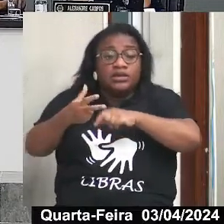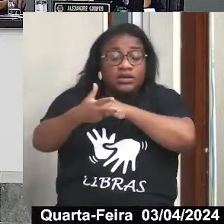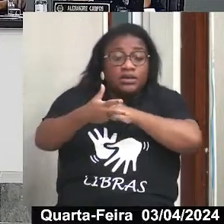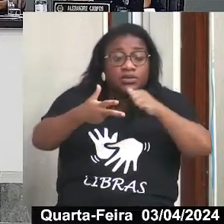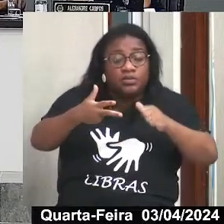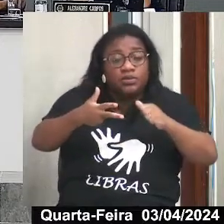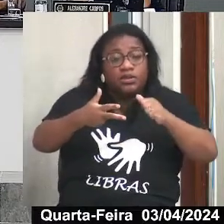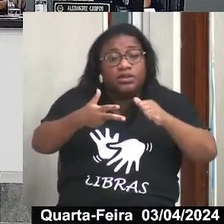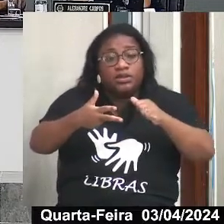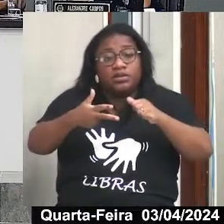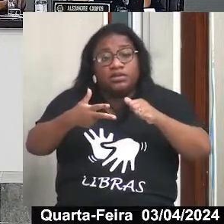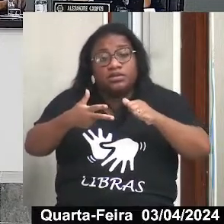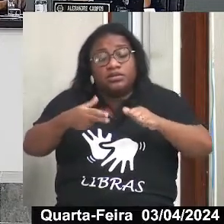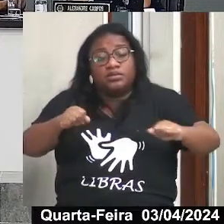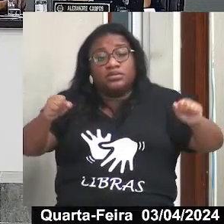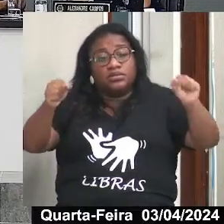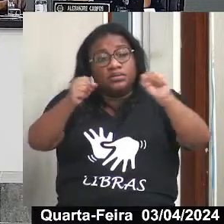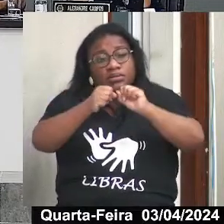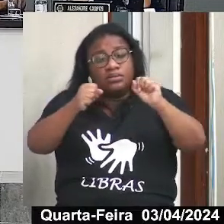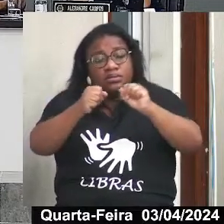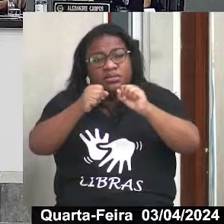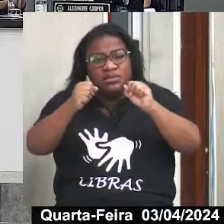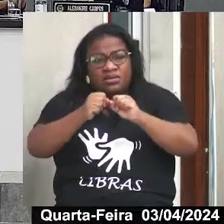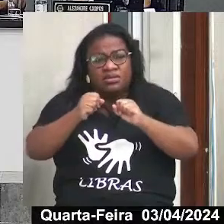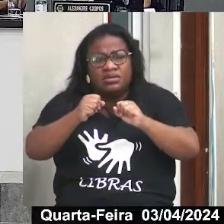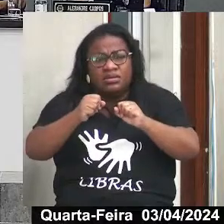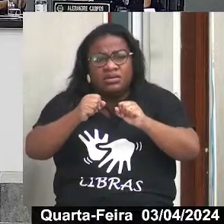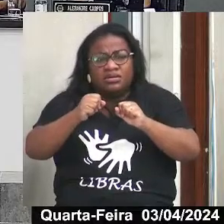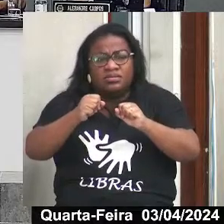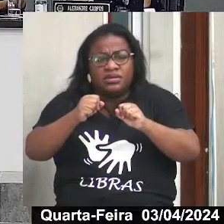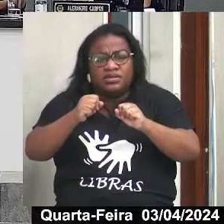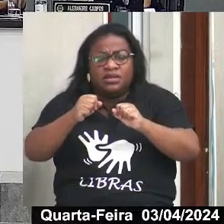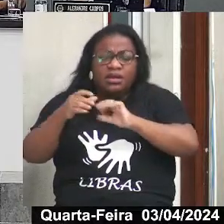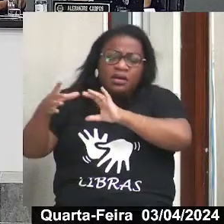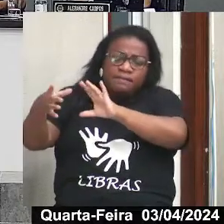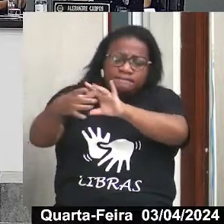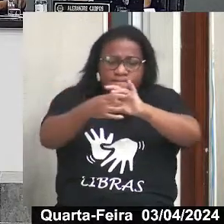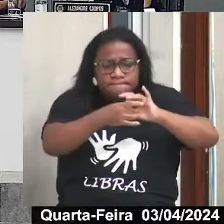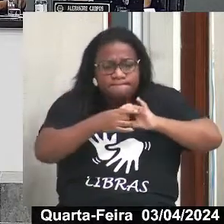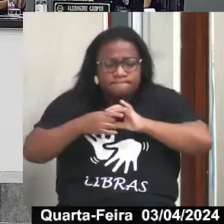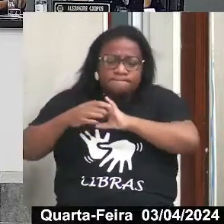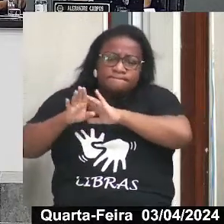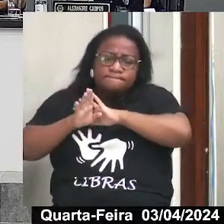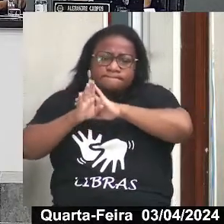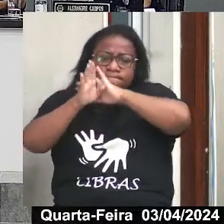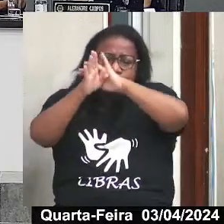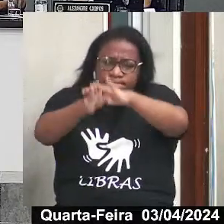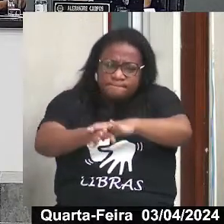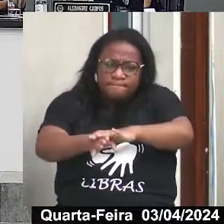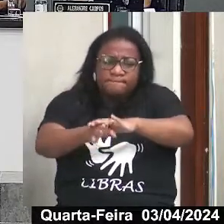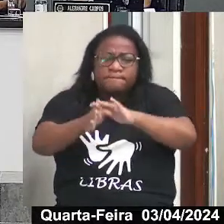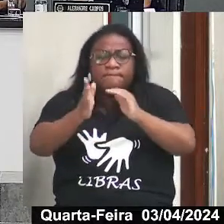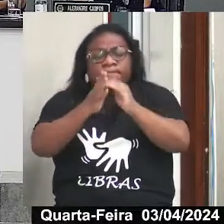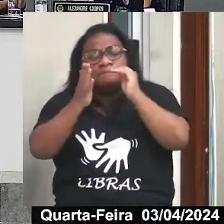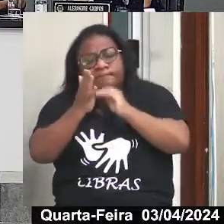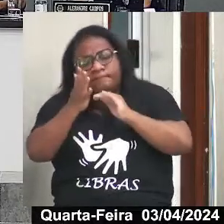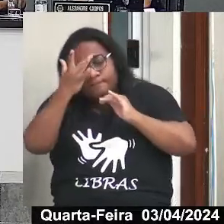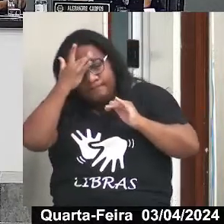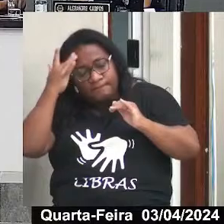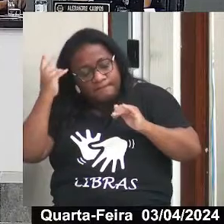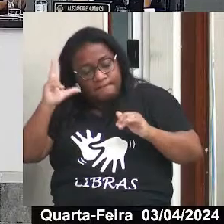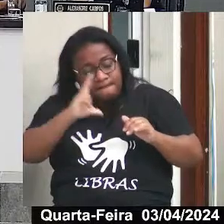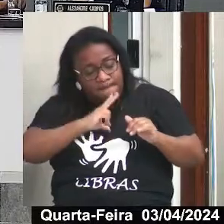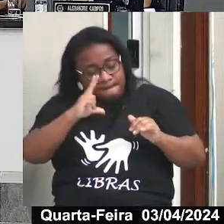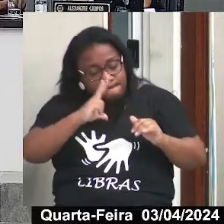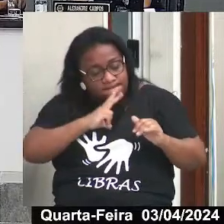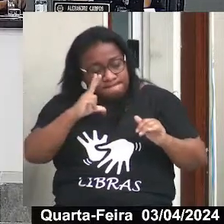Indica o chefe de Poder Municipal que seja efetuado estudo para implantação de parceria pública e privada ou convênio com as clínicas particulares